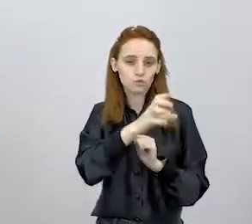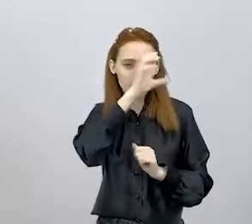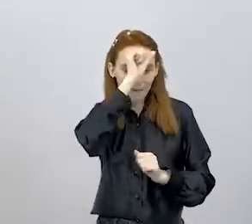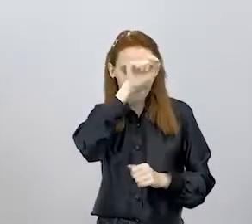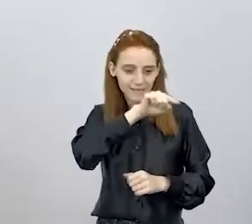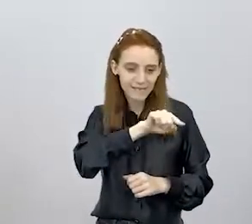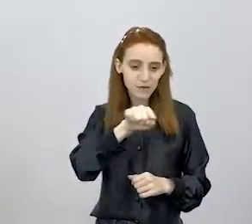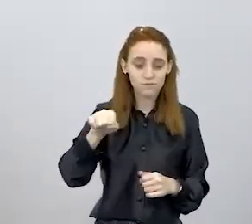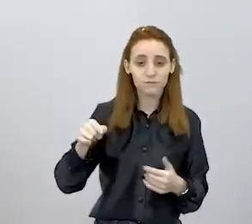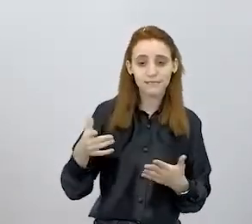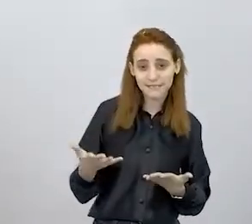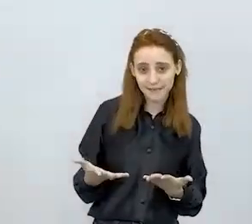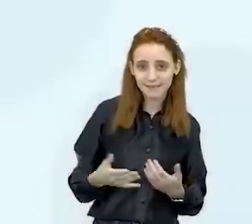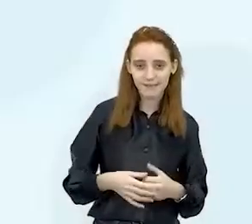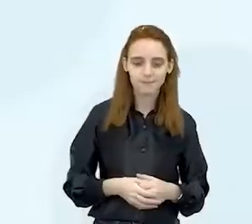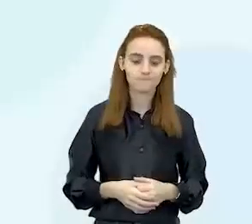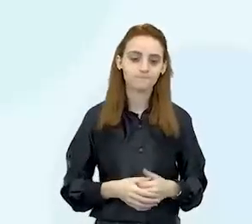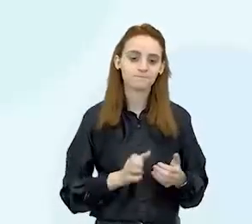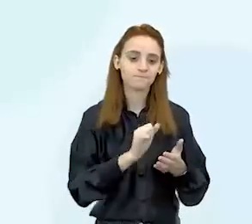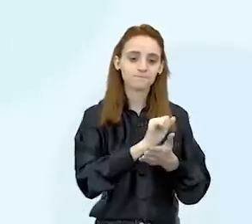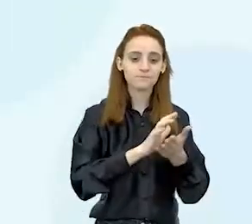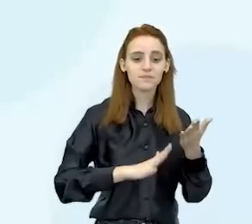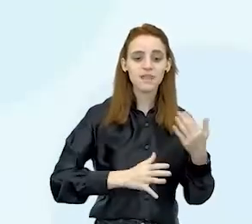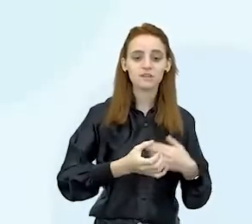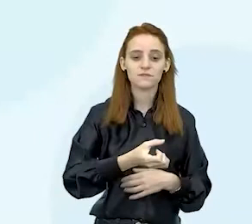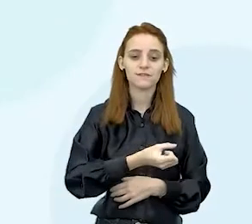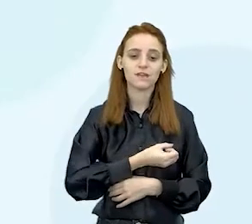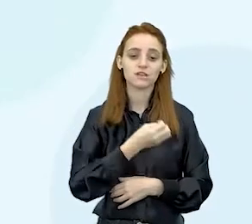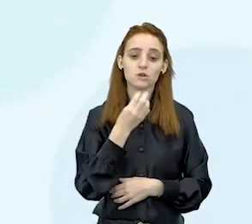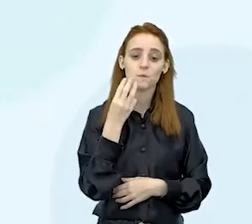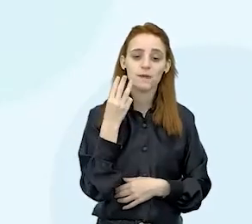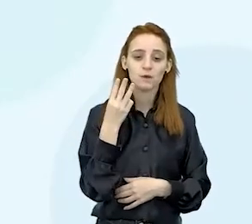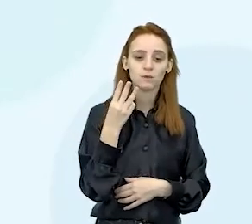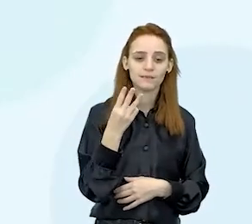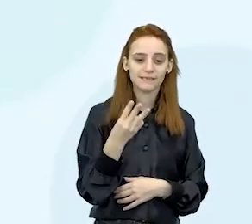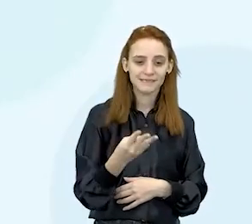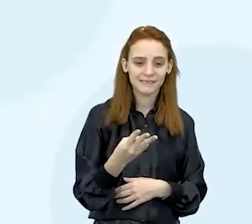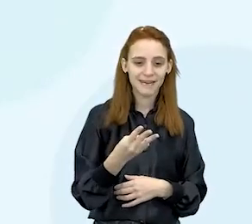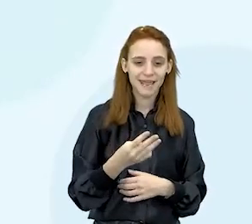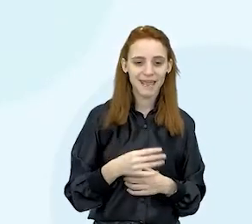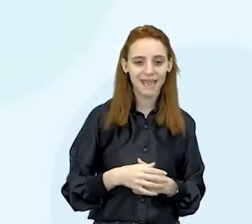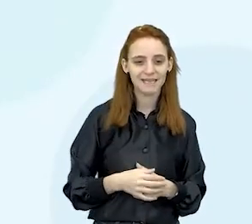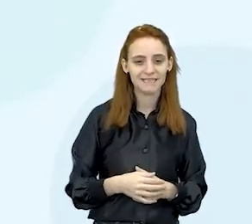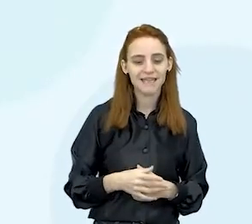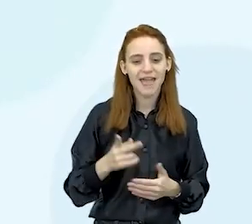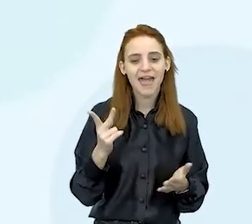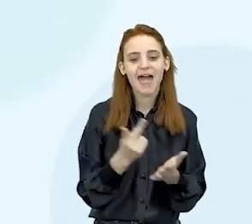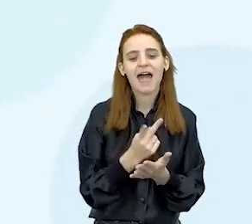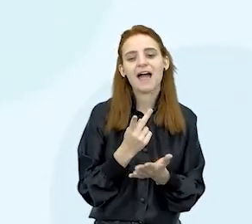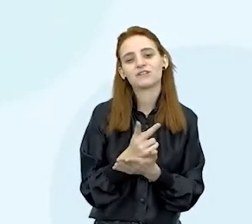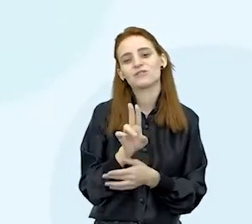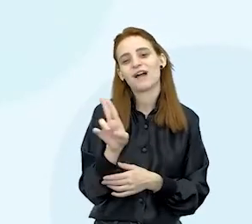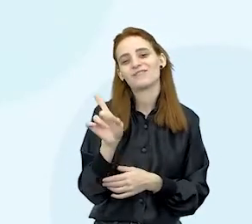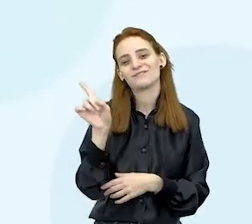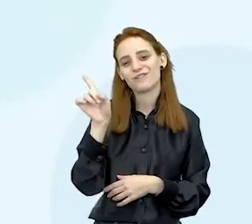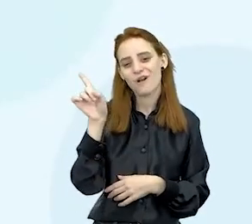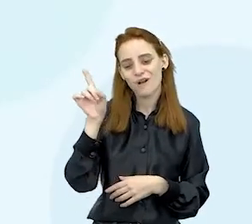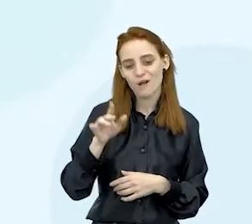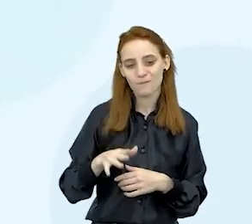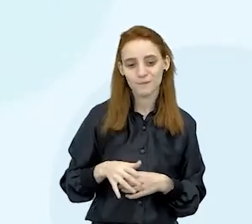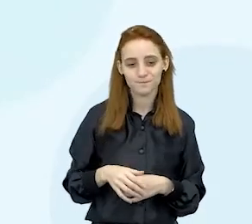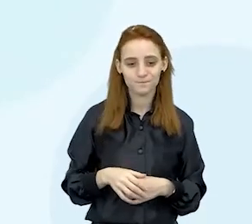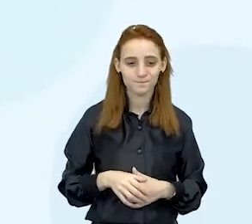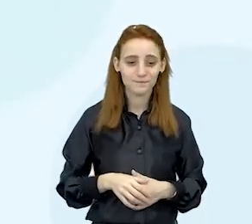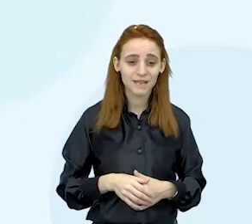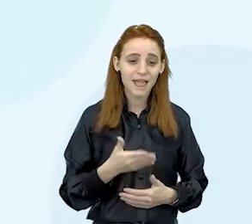3, na aula 1, foi como o nome ainda está errado. Não. Na aula 1 foi o que, Juliana? Antes da semana de 22.